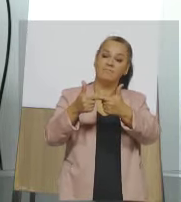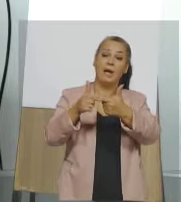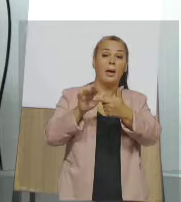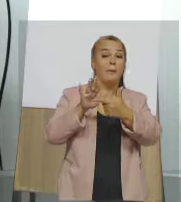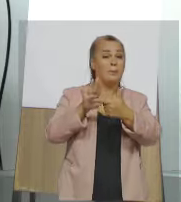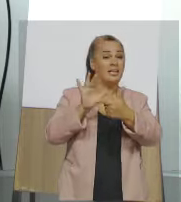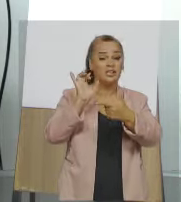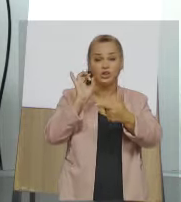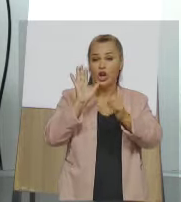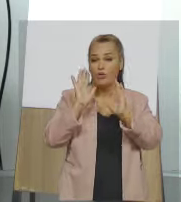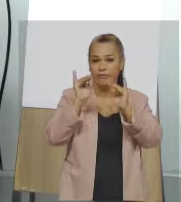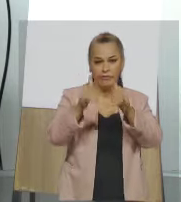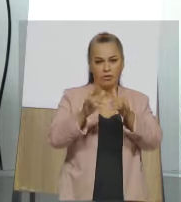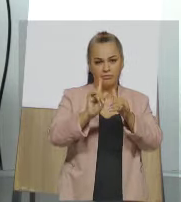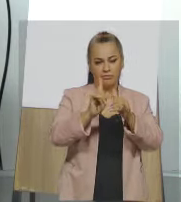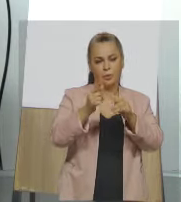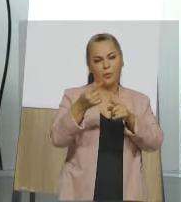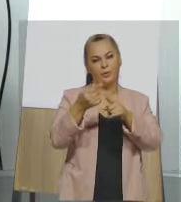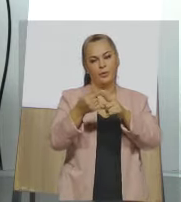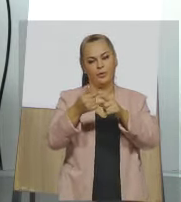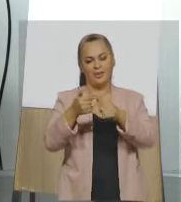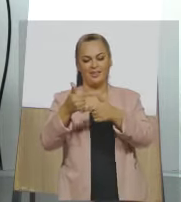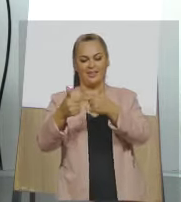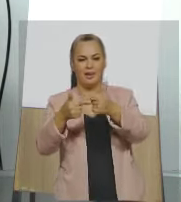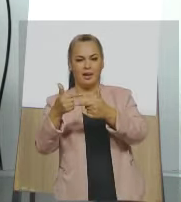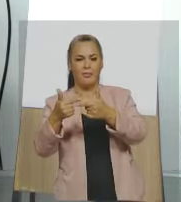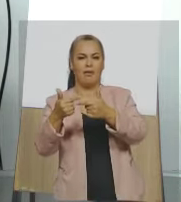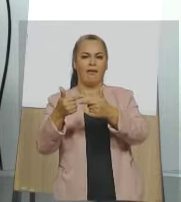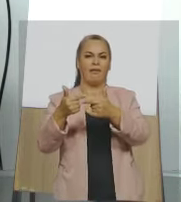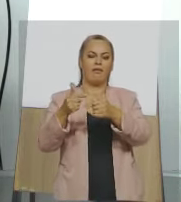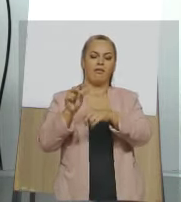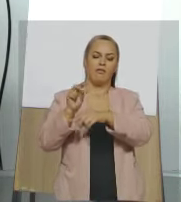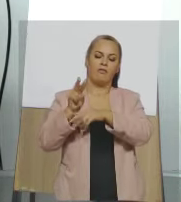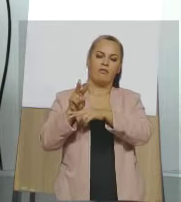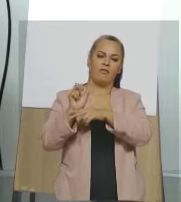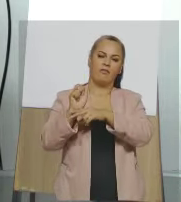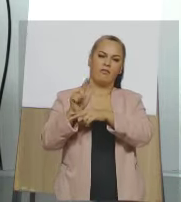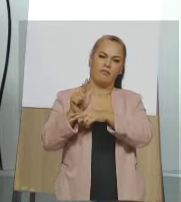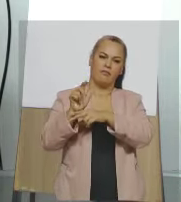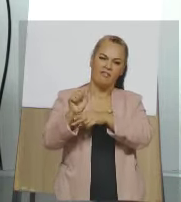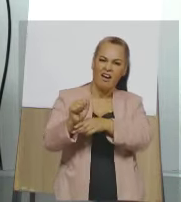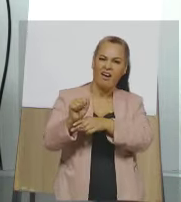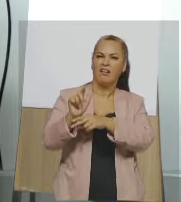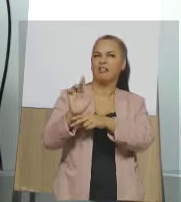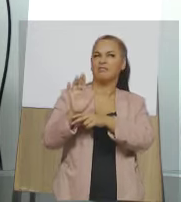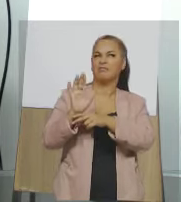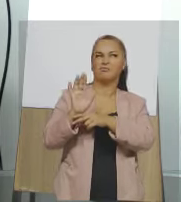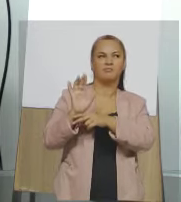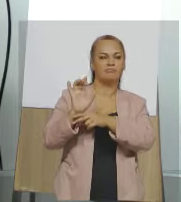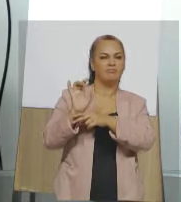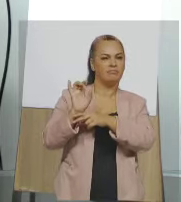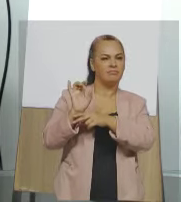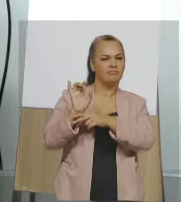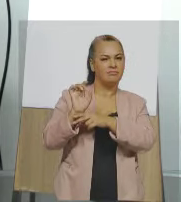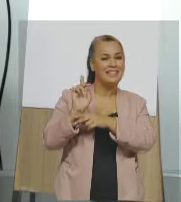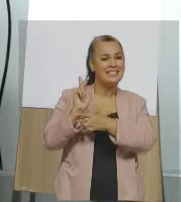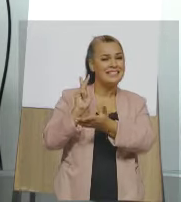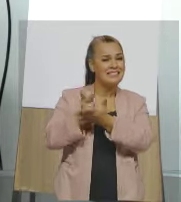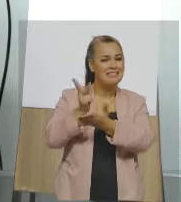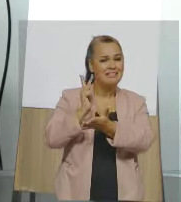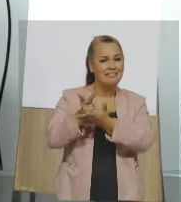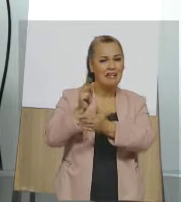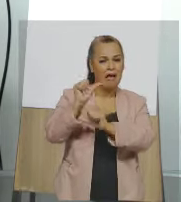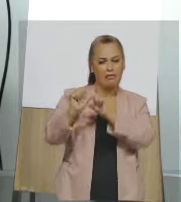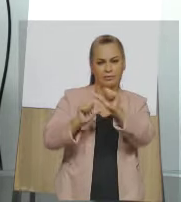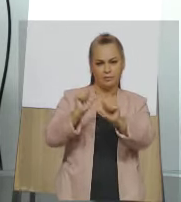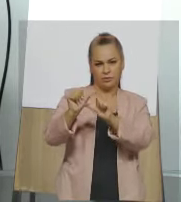muda demais, o mercado de trabalho está cada vez mais tecnológico. Então, a gente não pode achar que a educação, a escola, serve só para